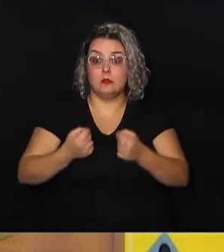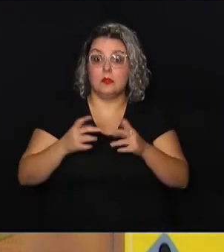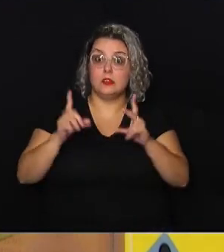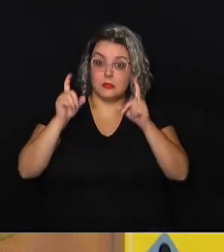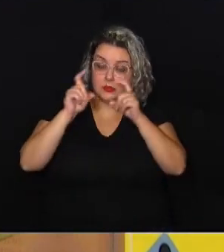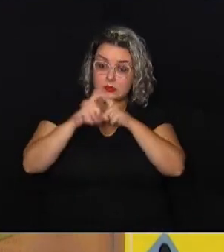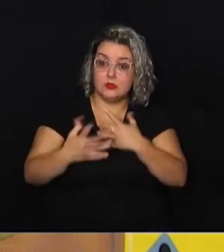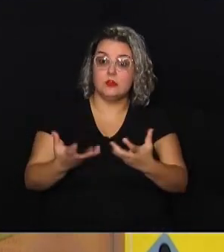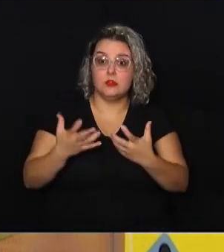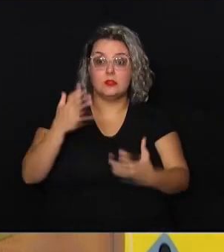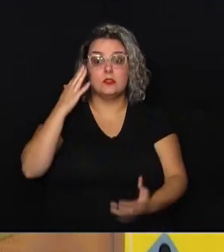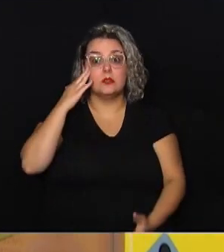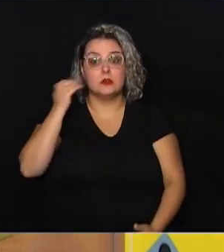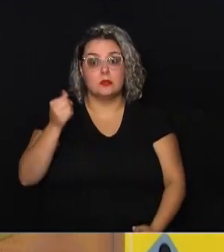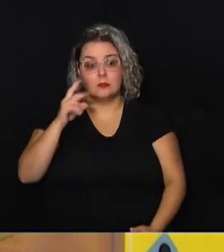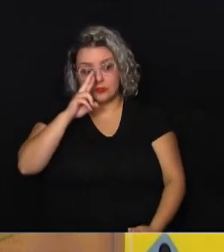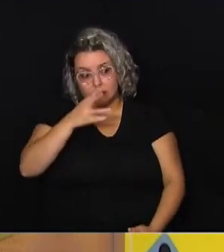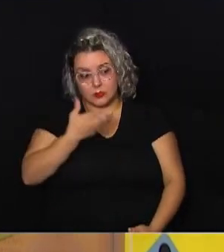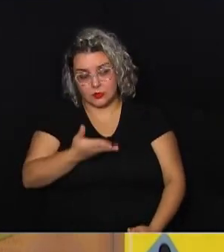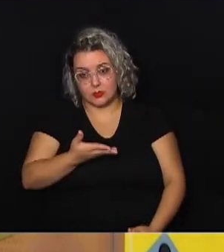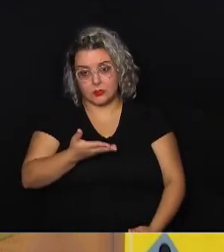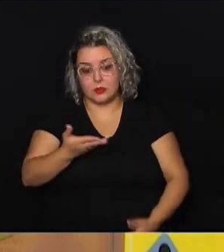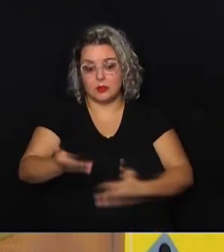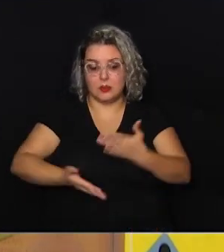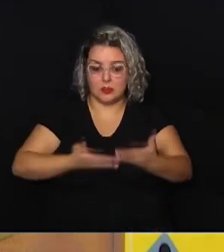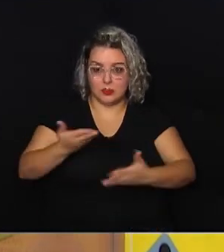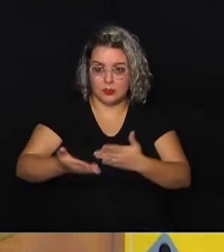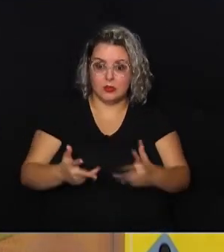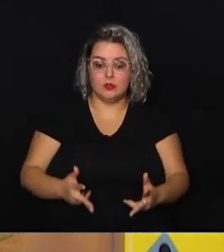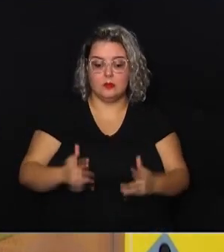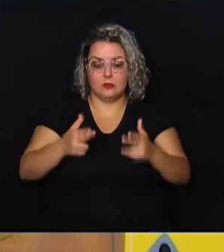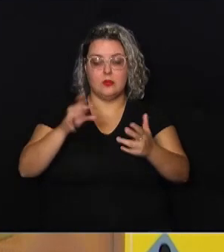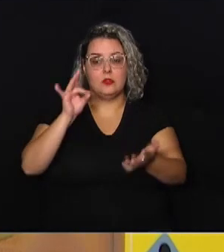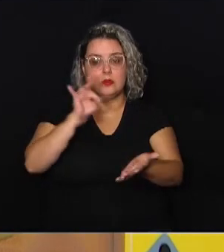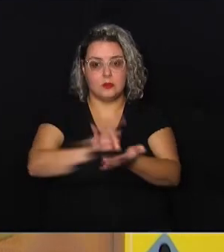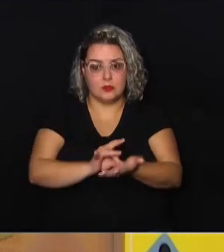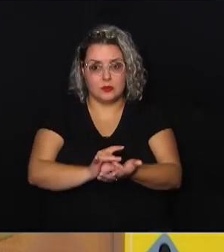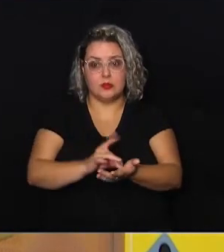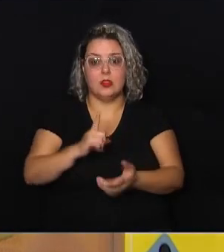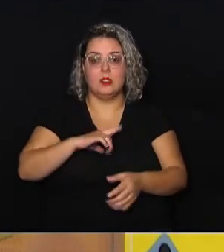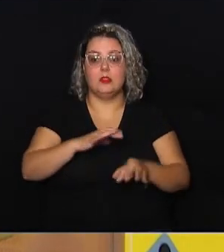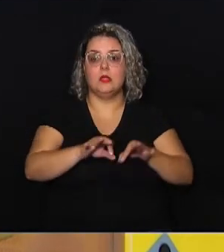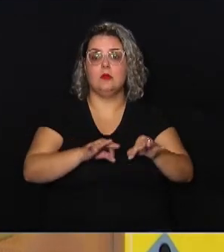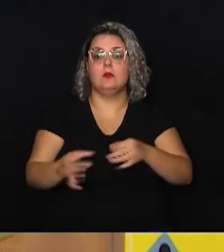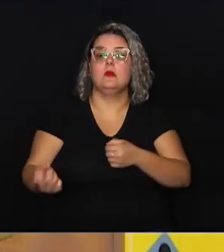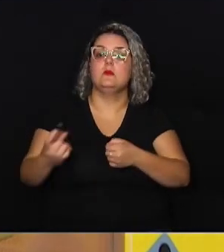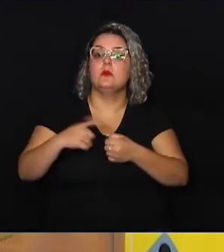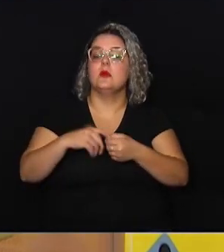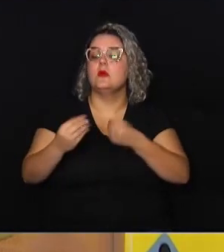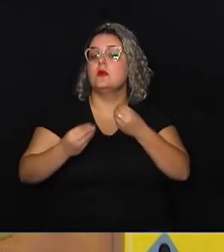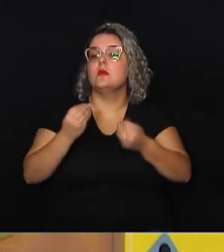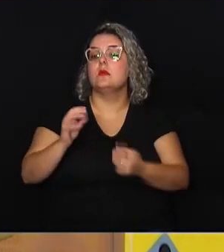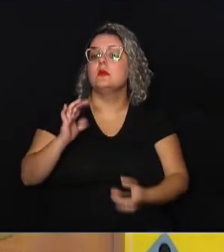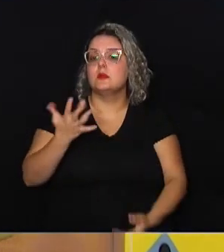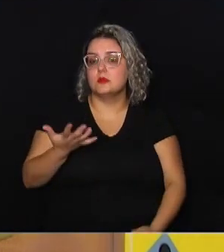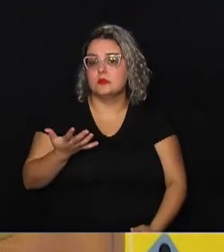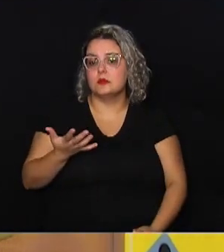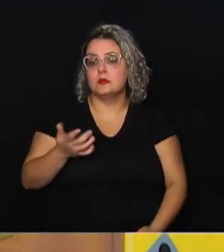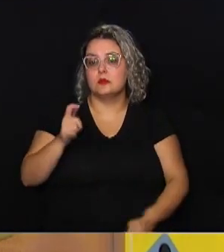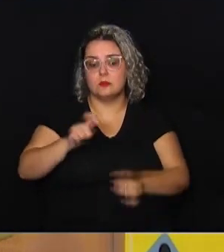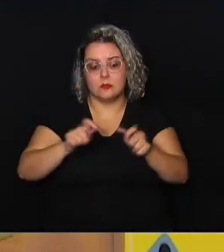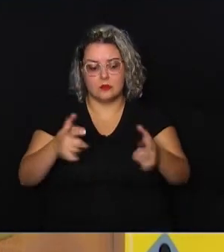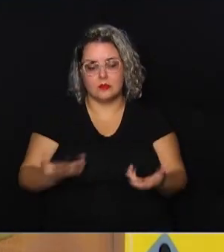Eu queria saber do senhor se esse serviço que foi suspenso, ele tem um planejamento para voltar, como é que está, para que as pessoas